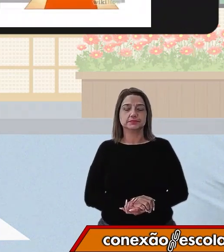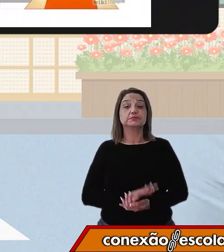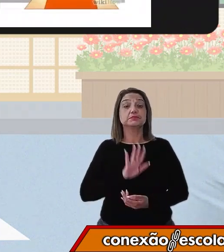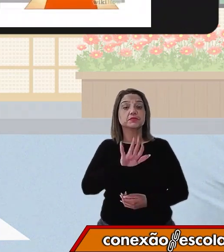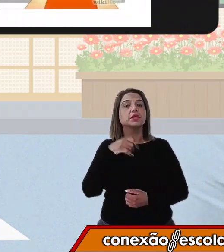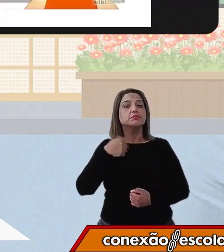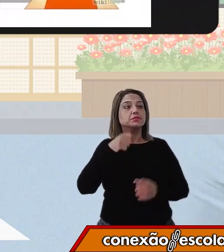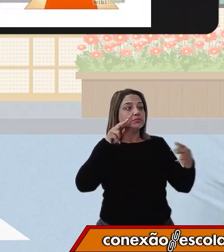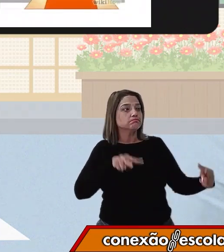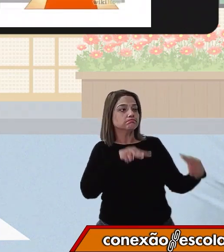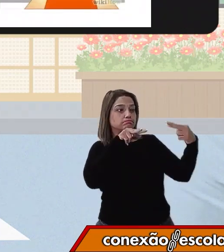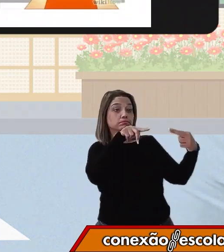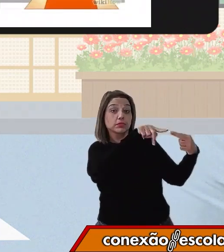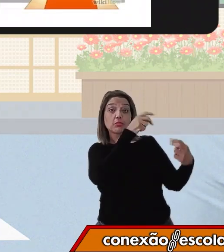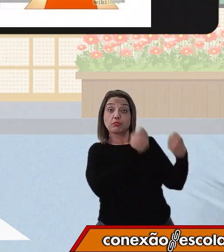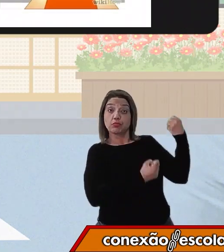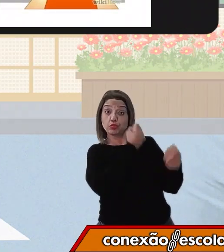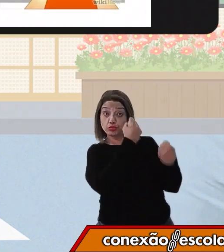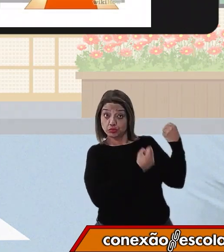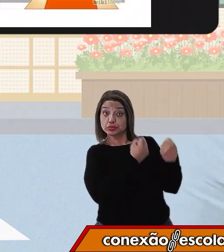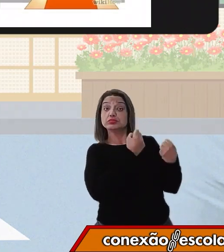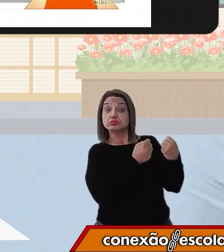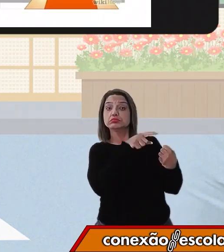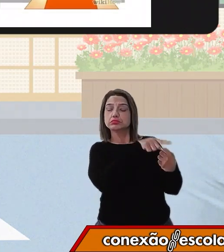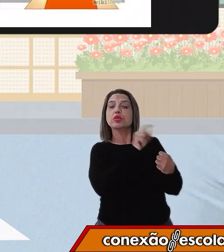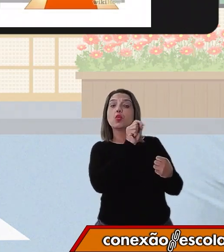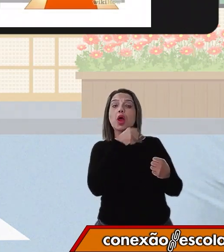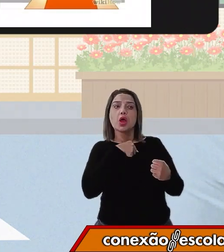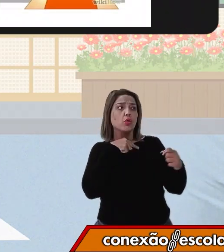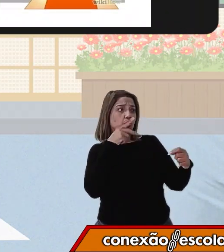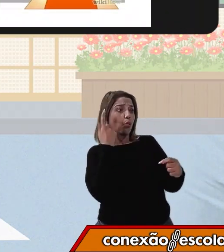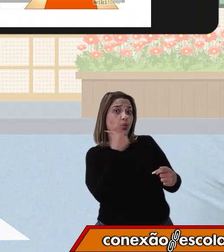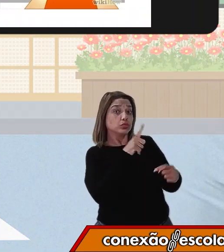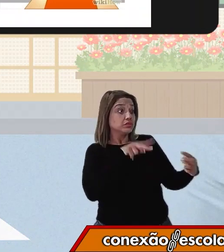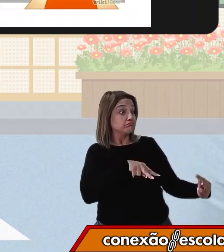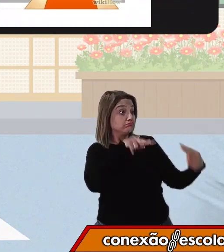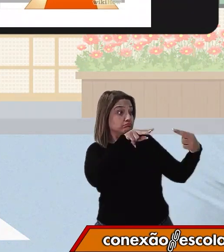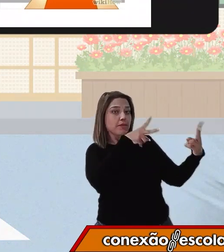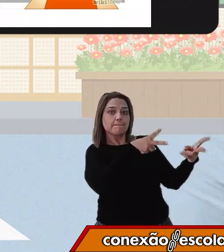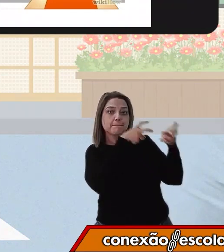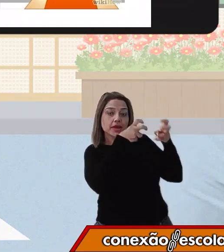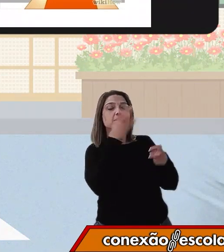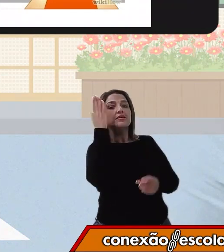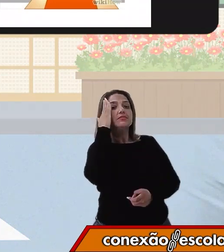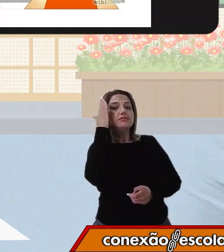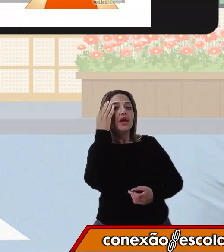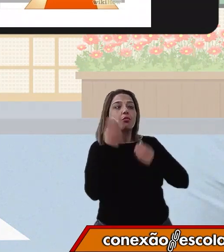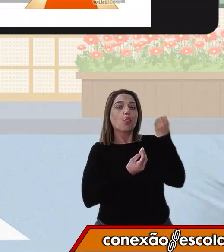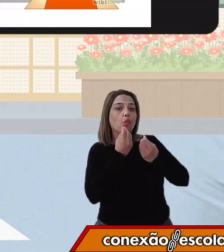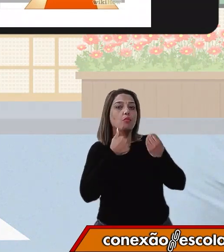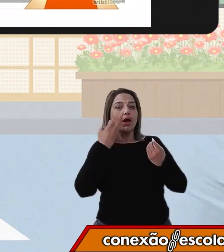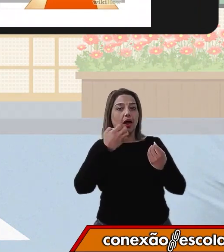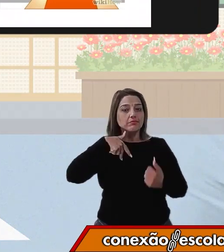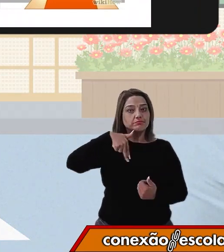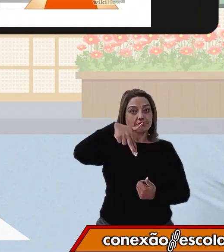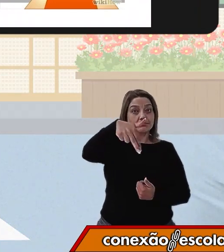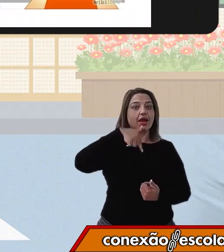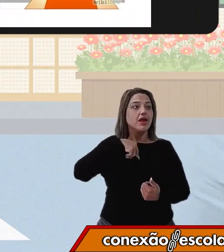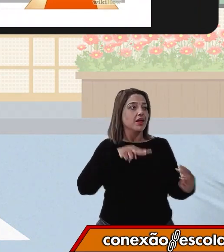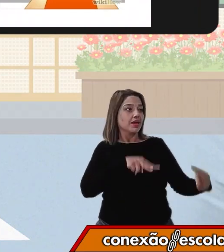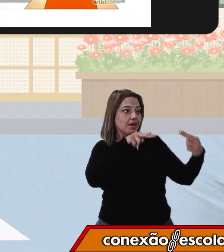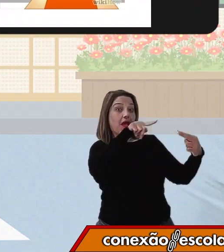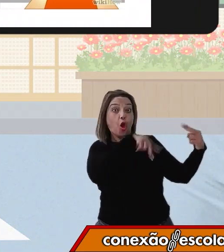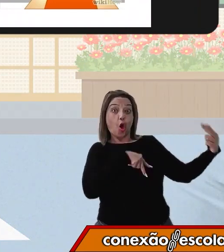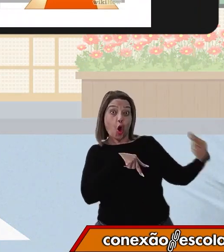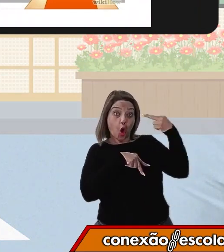Faça contato visual com motorista pois a comunicação também acontece pelo olhar assim você terá certeza